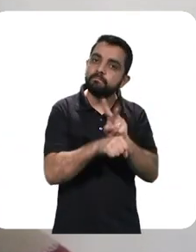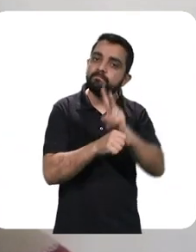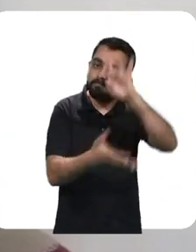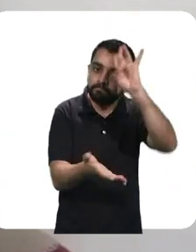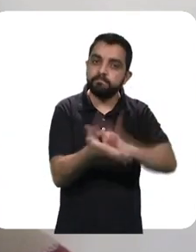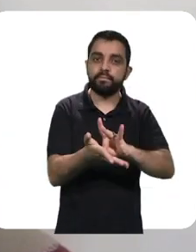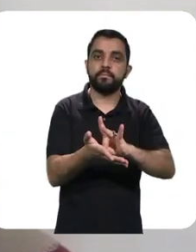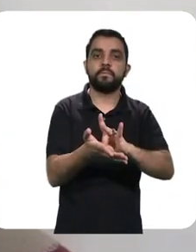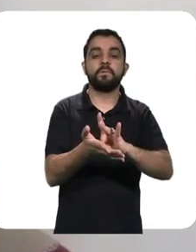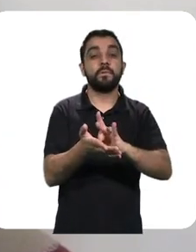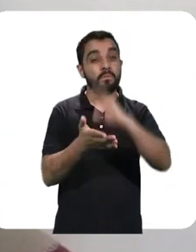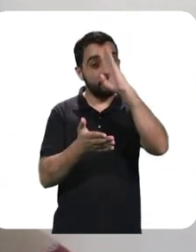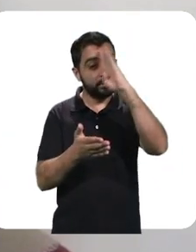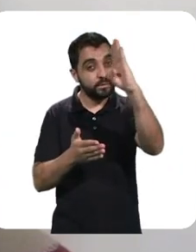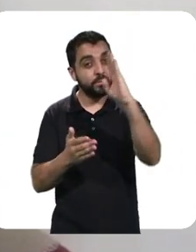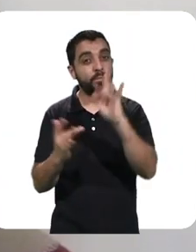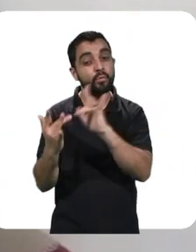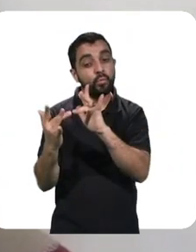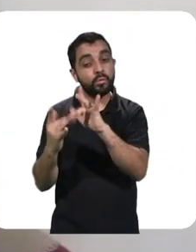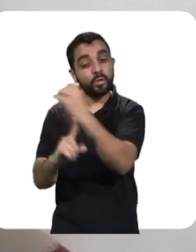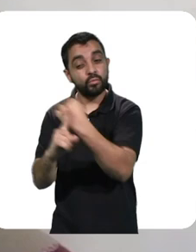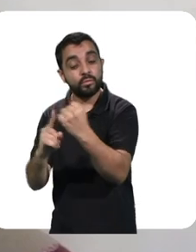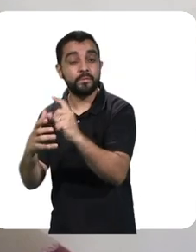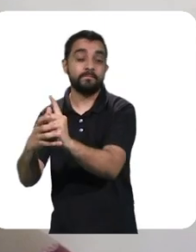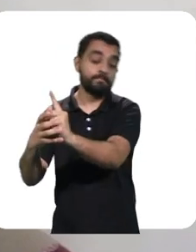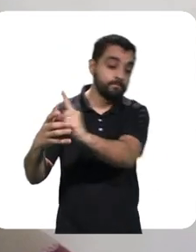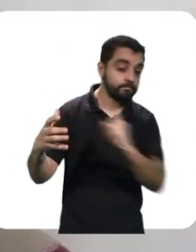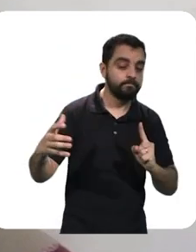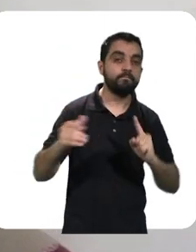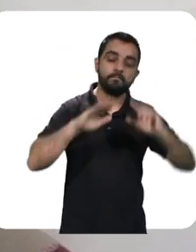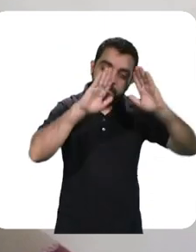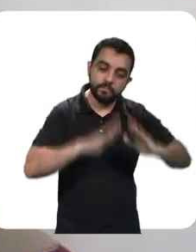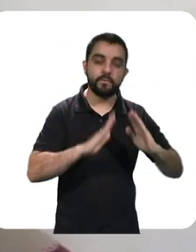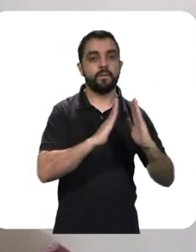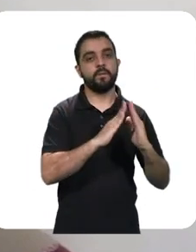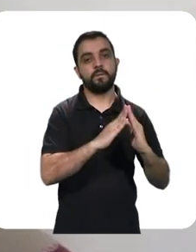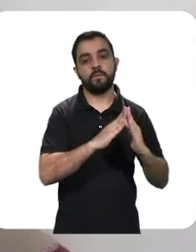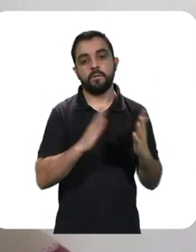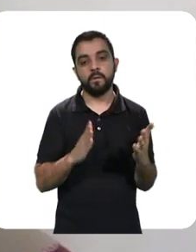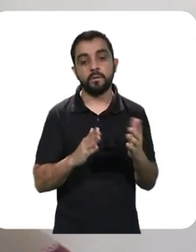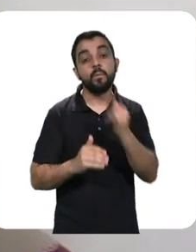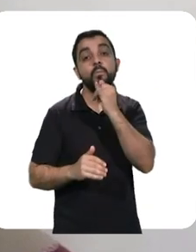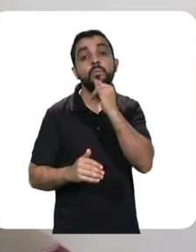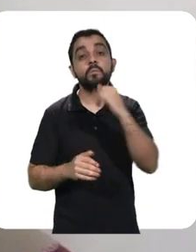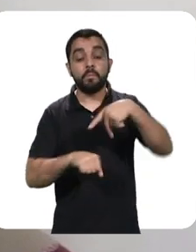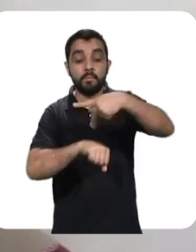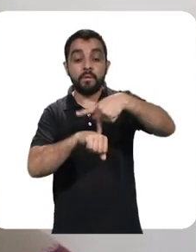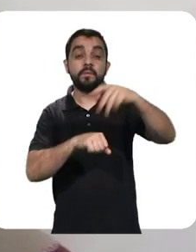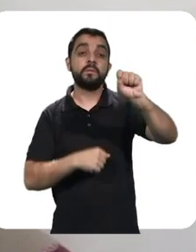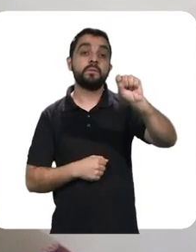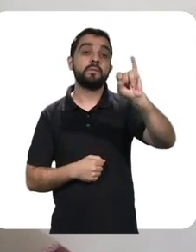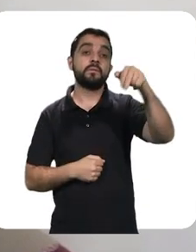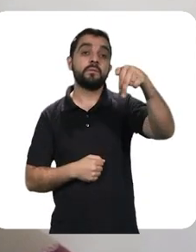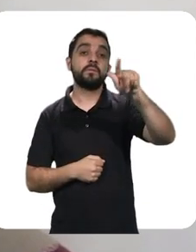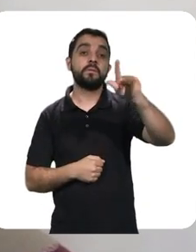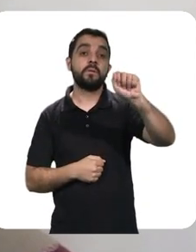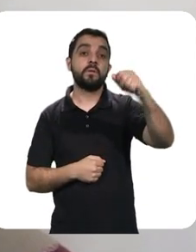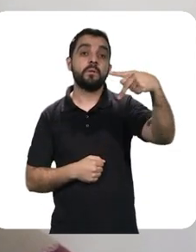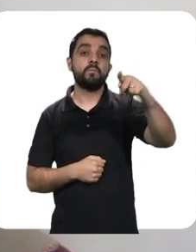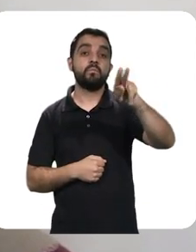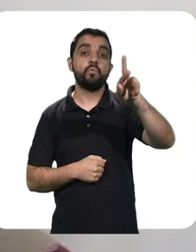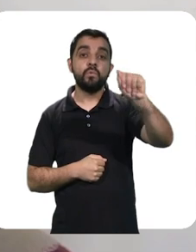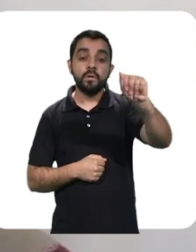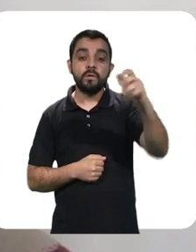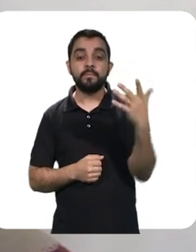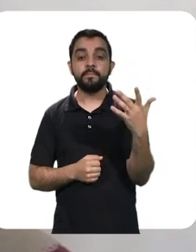realmente eficazes de isolamento social e de rastreamento de contatos. Por exemplo, a Singapura, ela desenvolveu um mecanismo